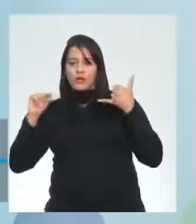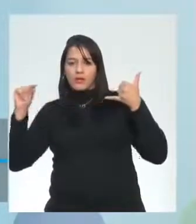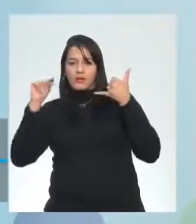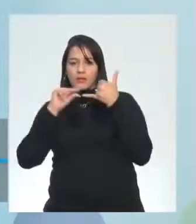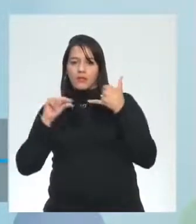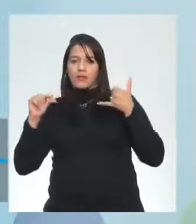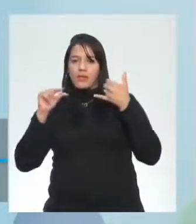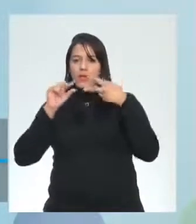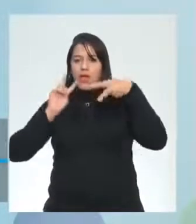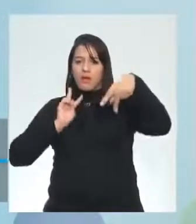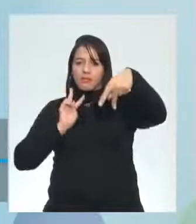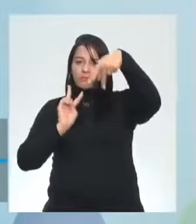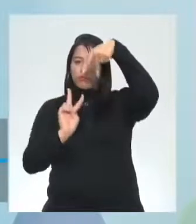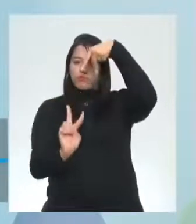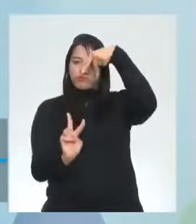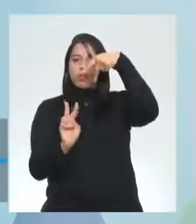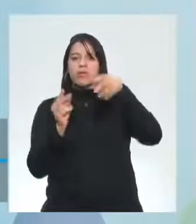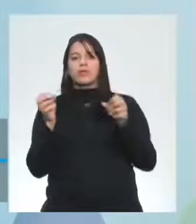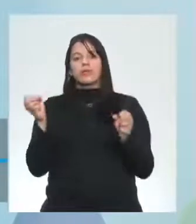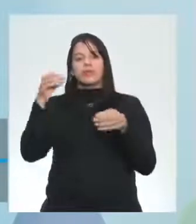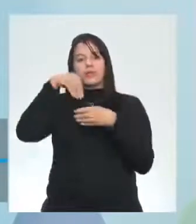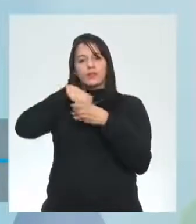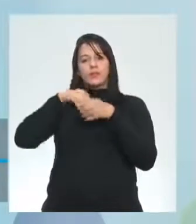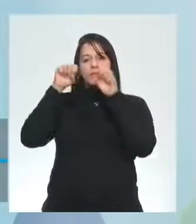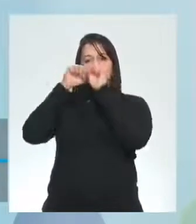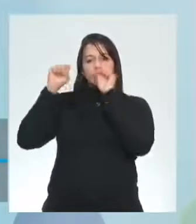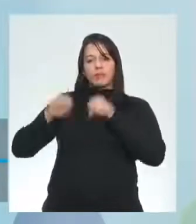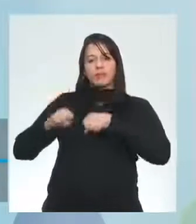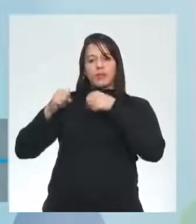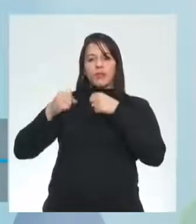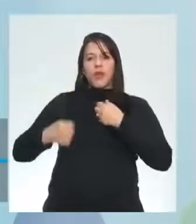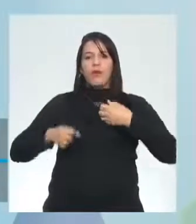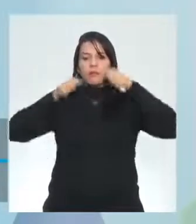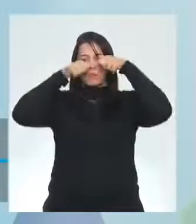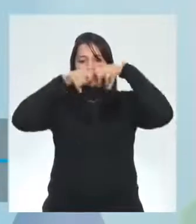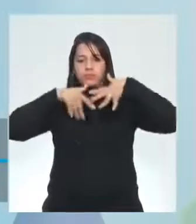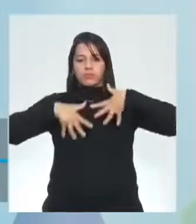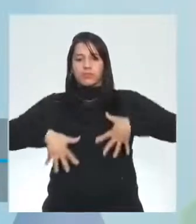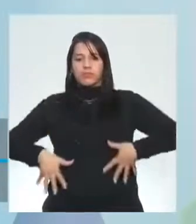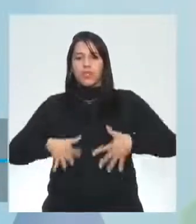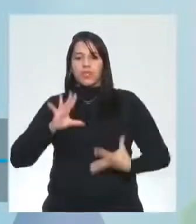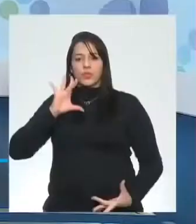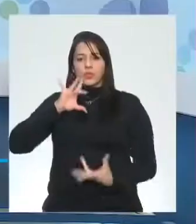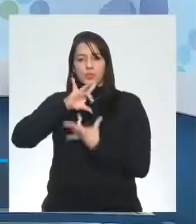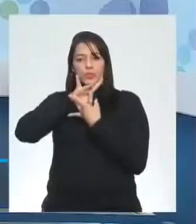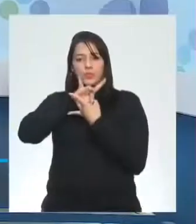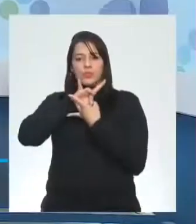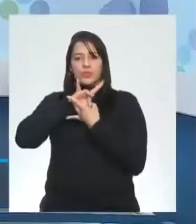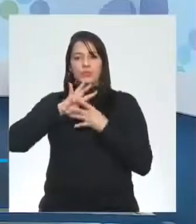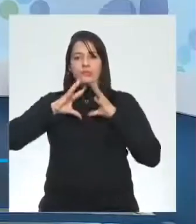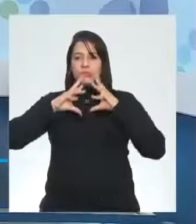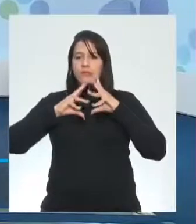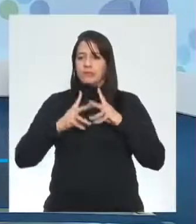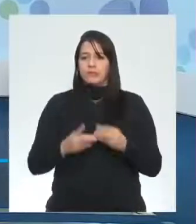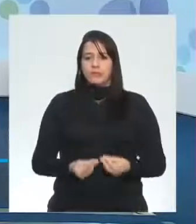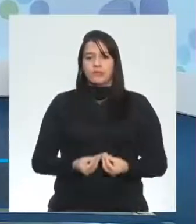conversão da imagem lá no sistema nervoso. Então, esses sistemas estão todos conectados, né, Giba? Está tudo